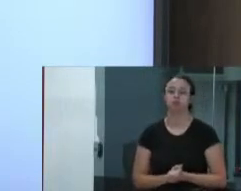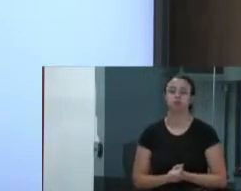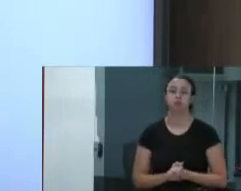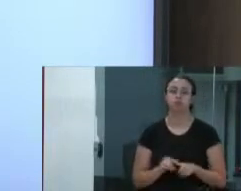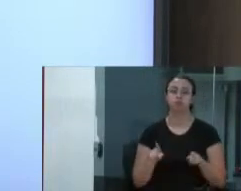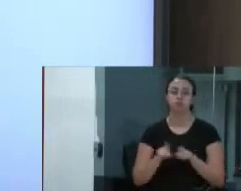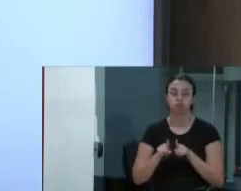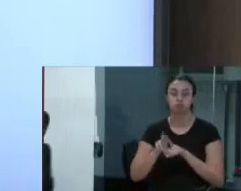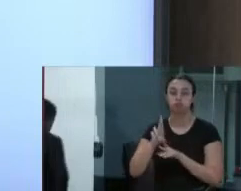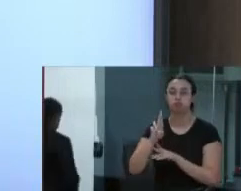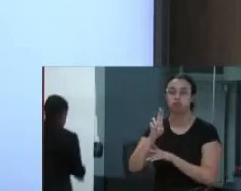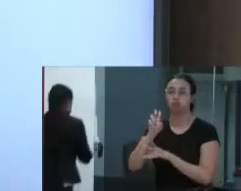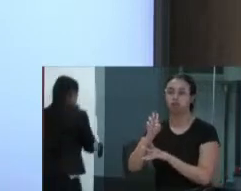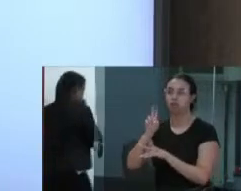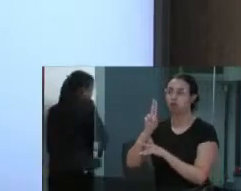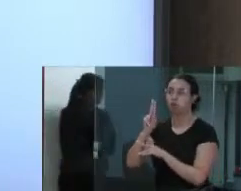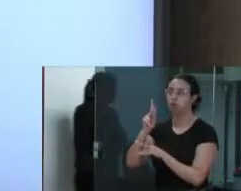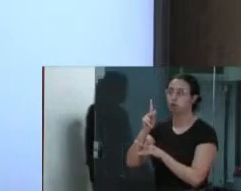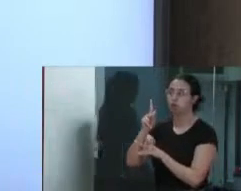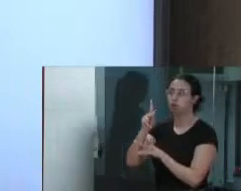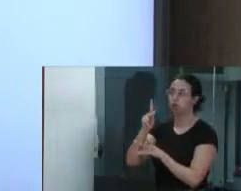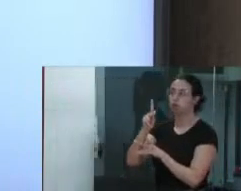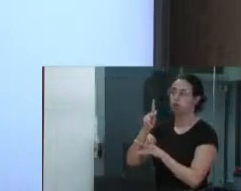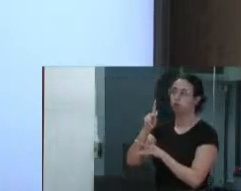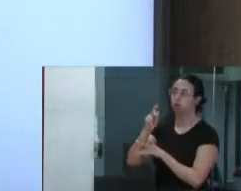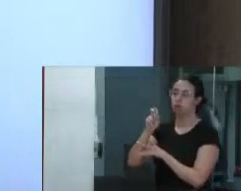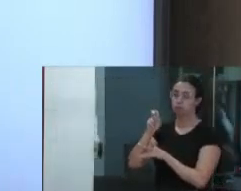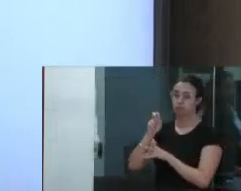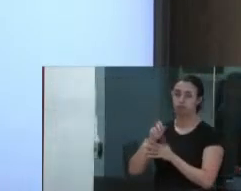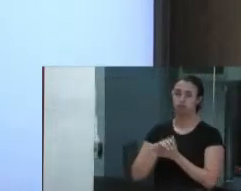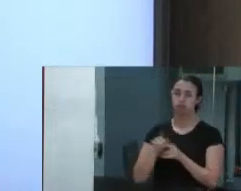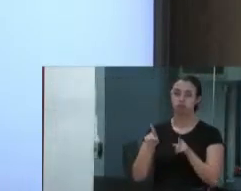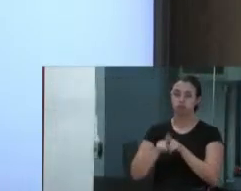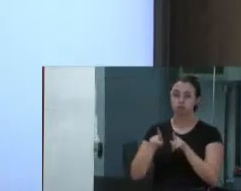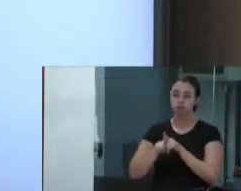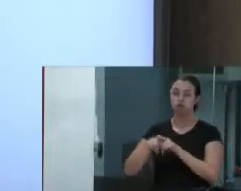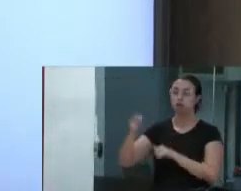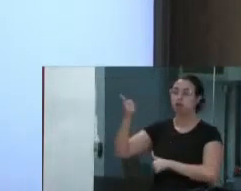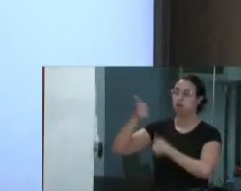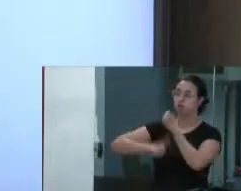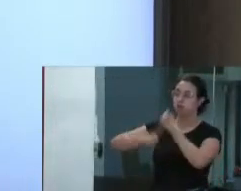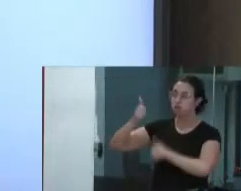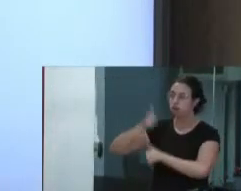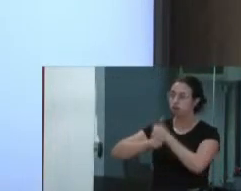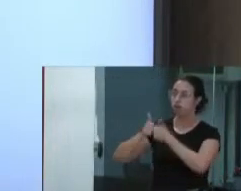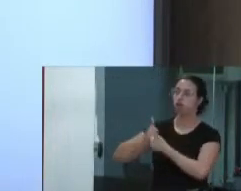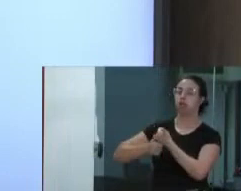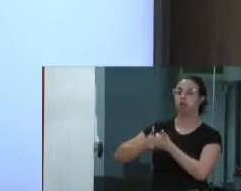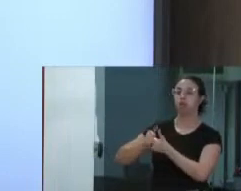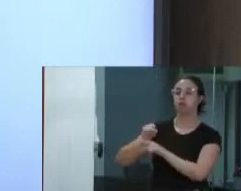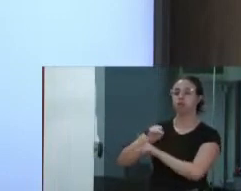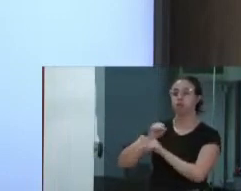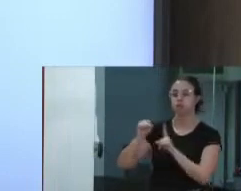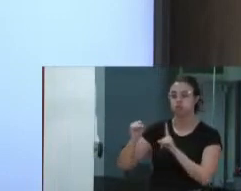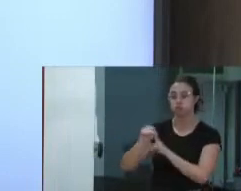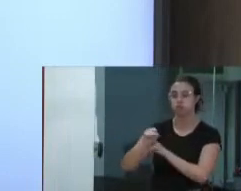que desde o final do ano passado ele já está em trâmite. A análise social da cota básica do IPTU,